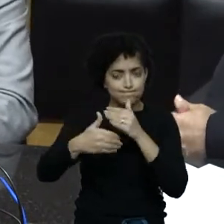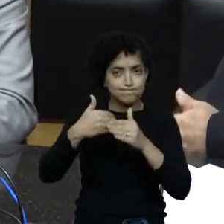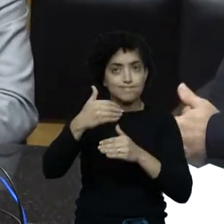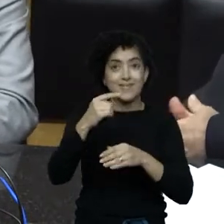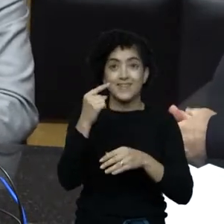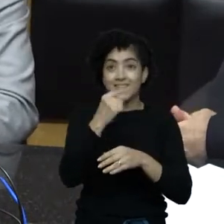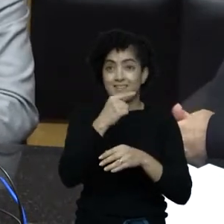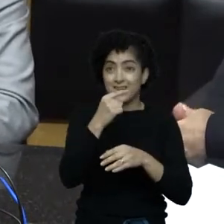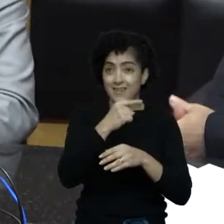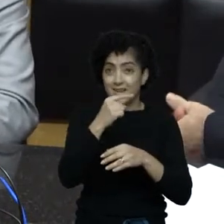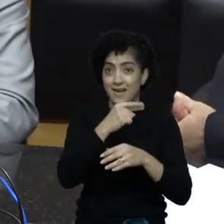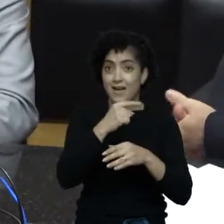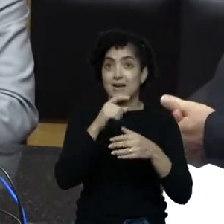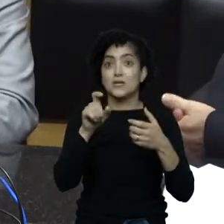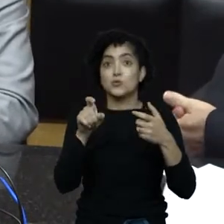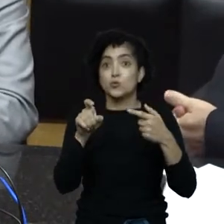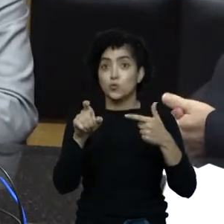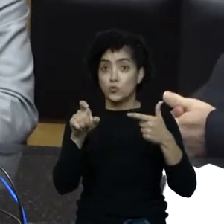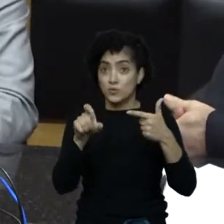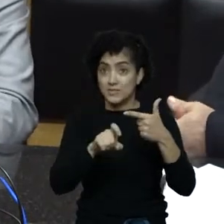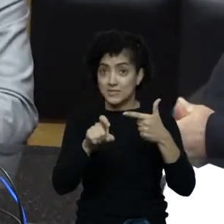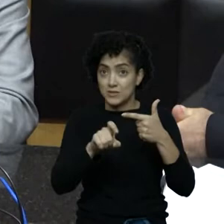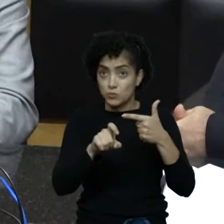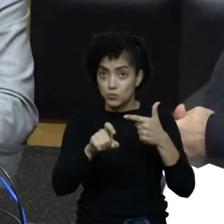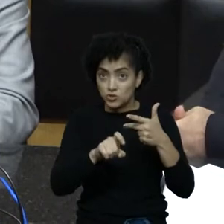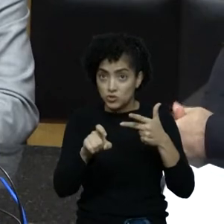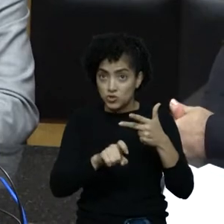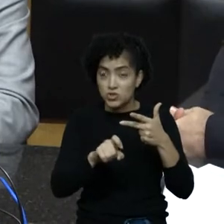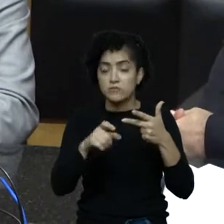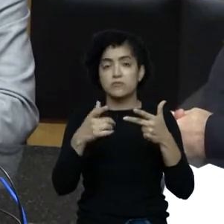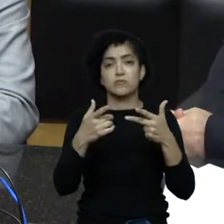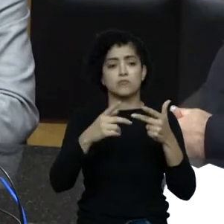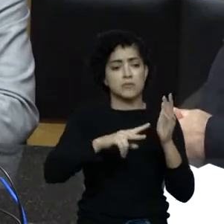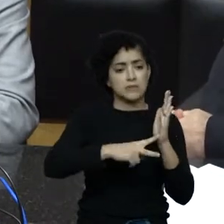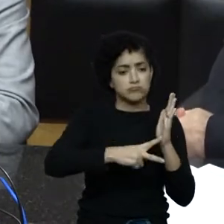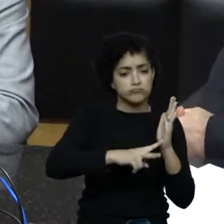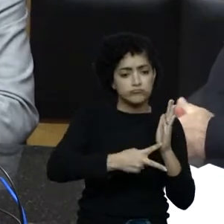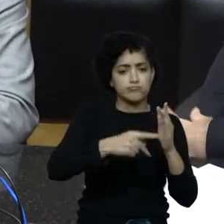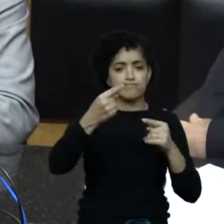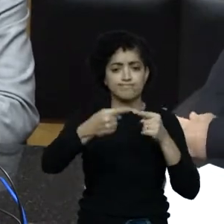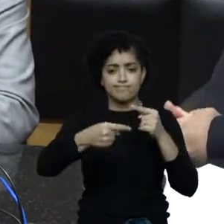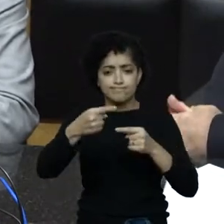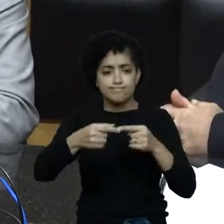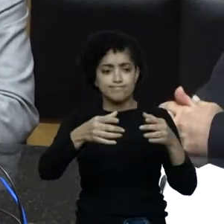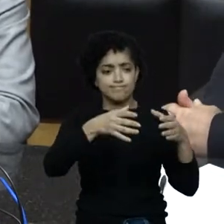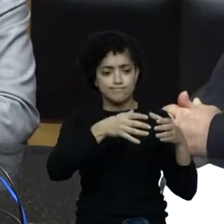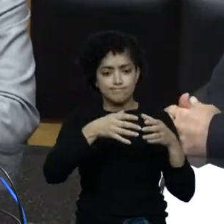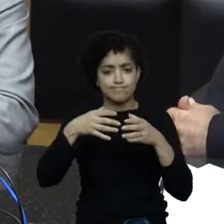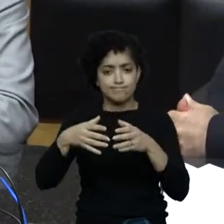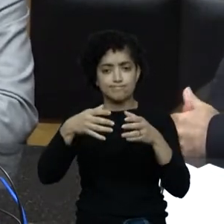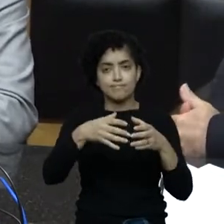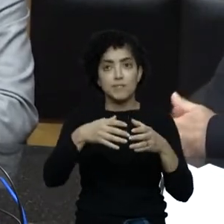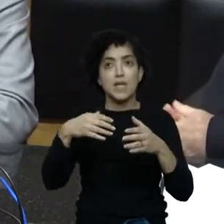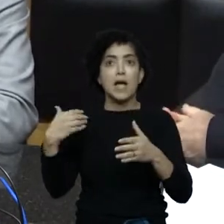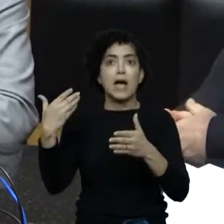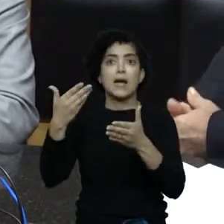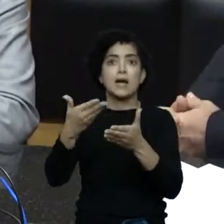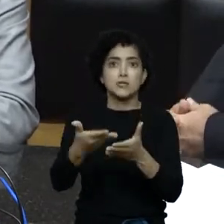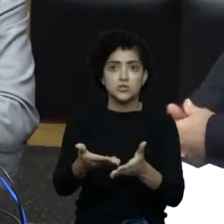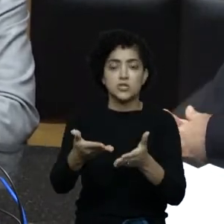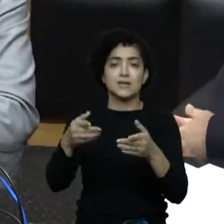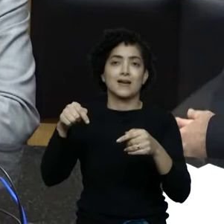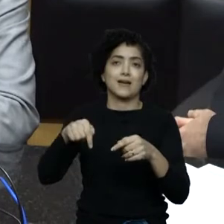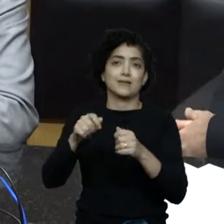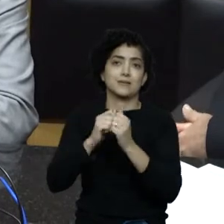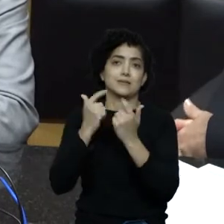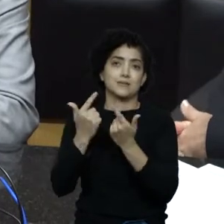executivo com a participação EA discussão entre sindicatos entre categorias até o projeto chegar aqui no parlamento é